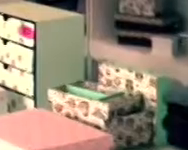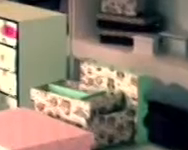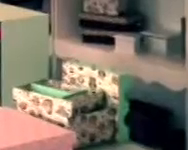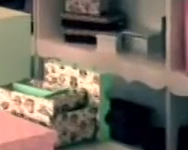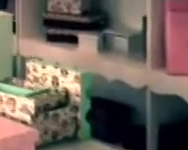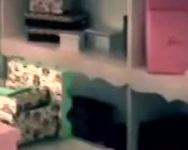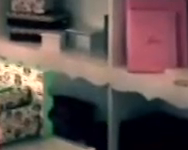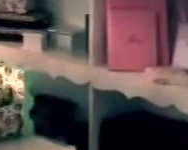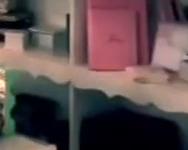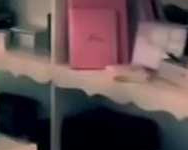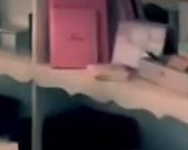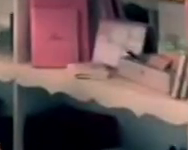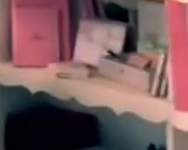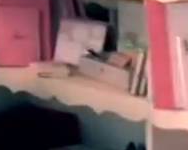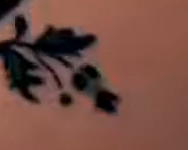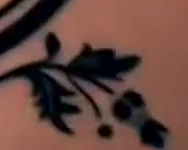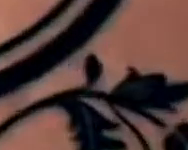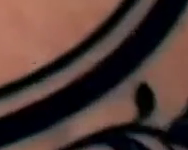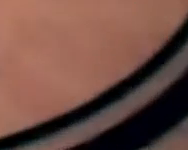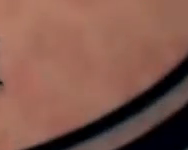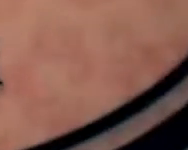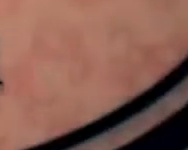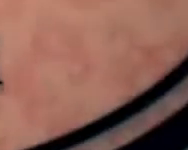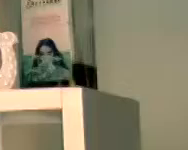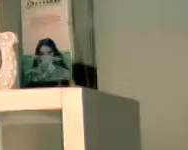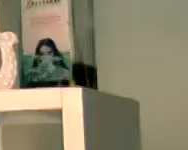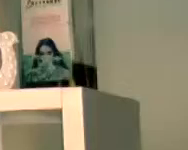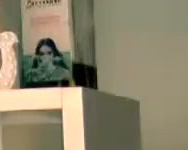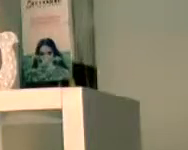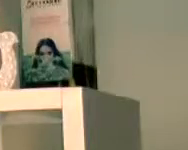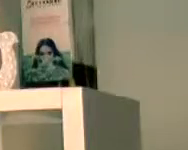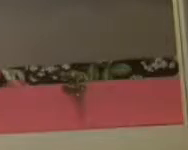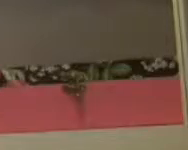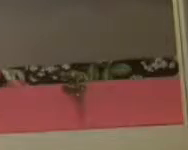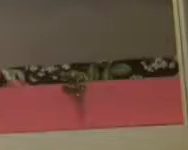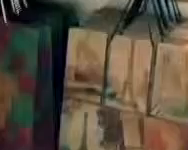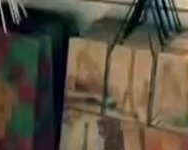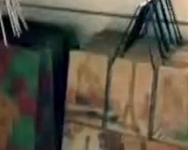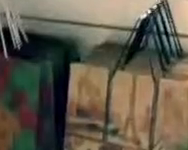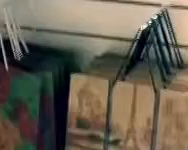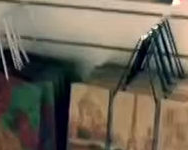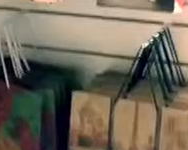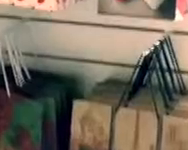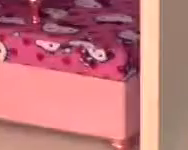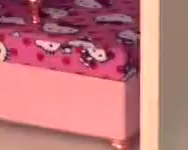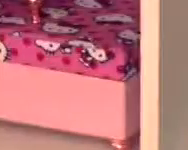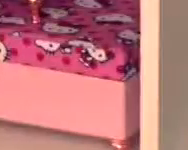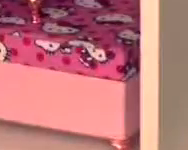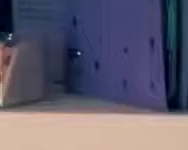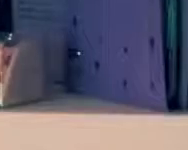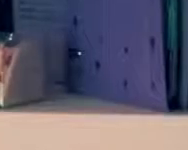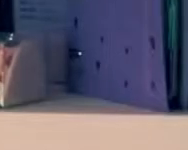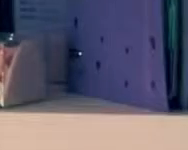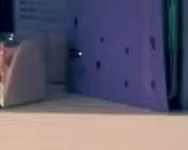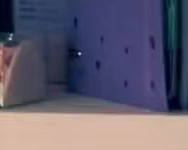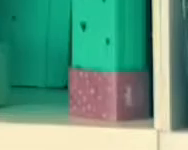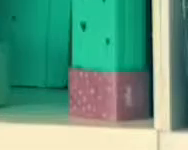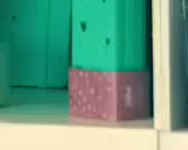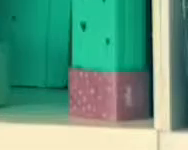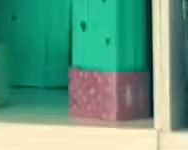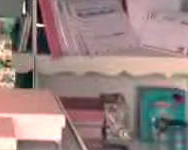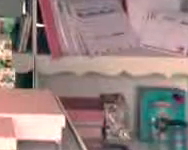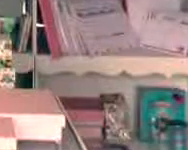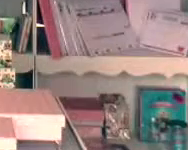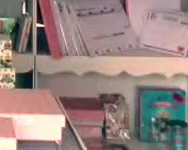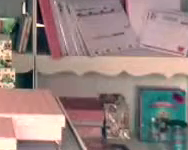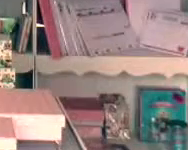pessoa especial? Então, pensou em Dual Presentes. Tudo em lembranças, presentes, papelaria, caixas de joias, agendas,